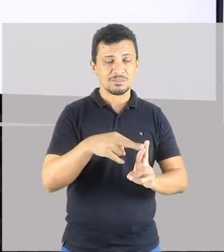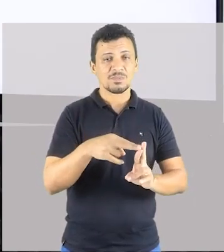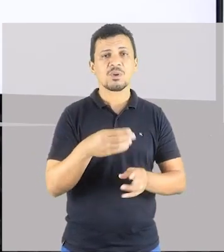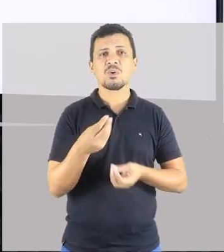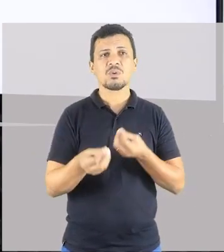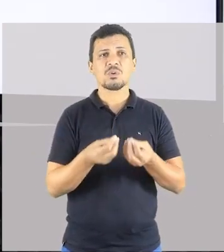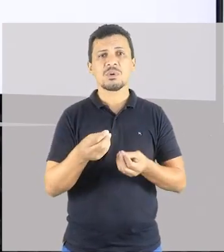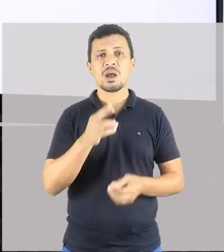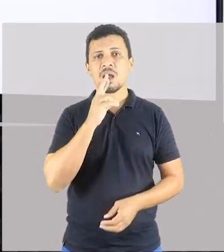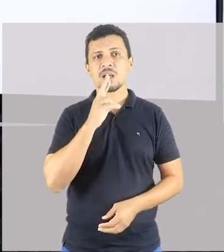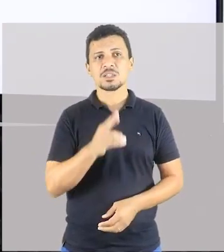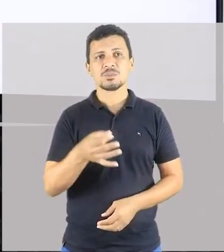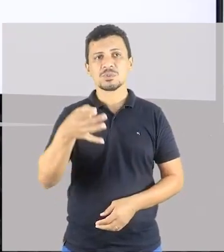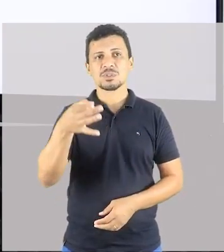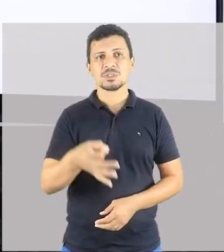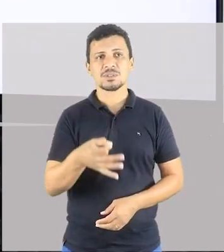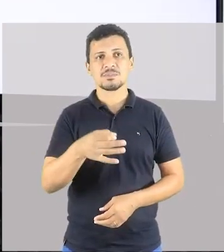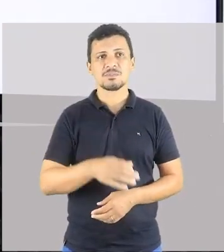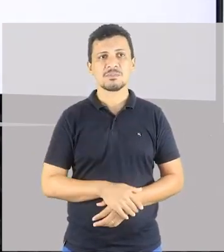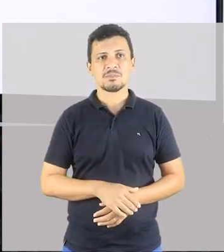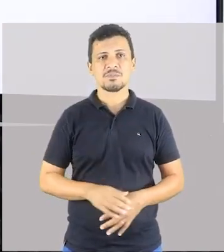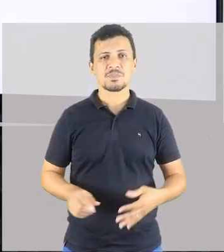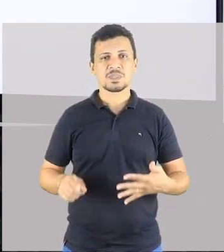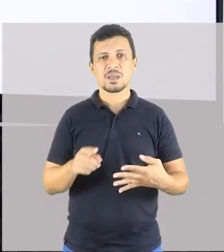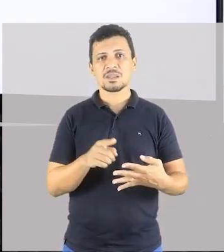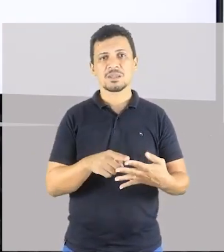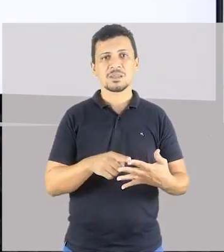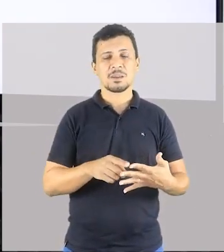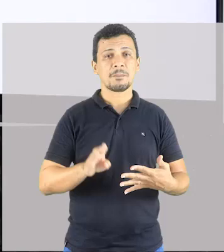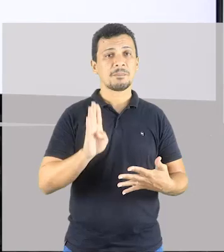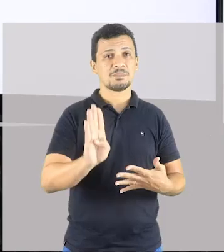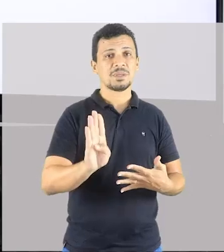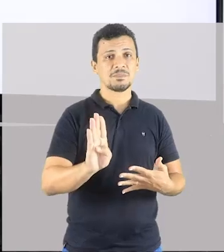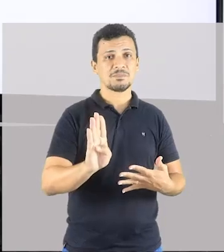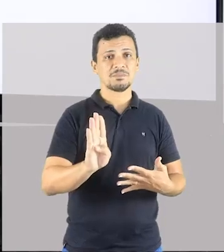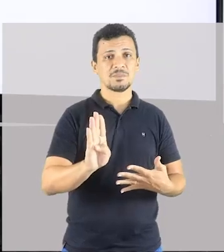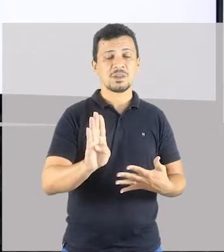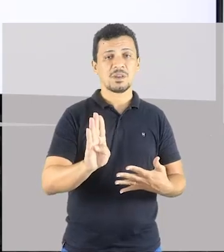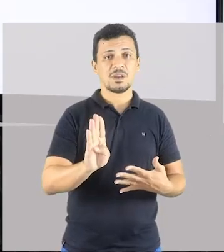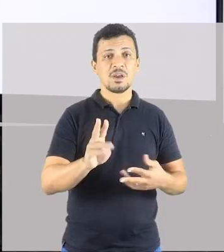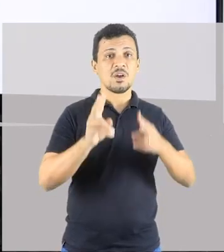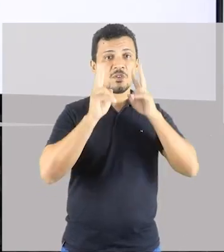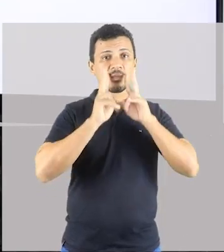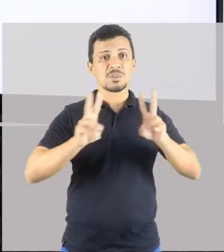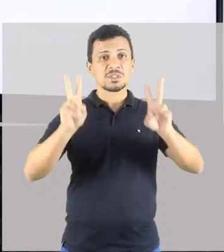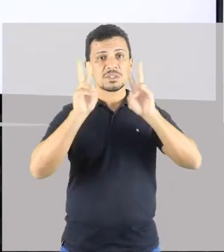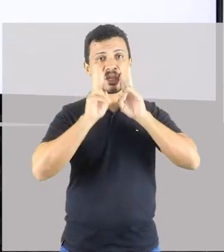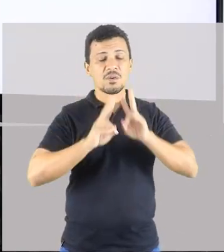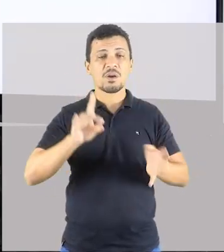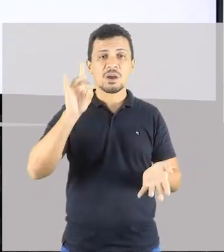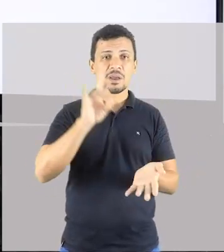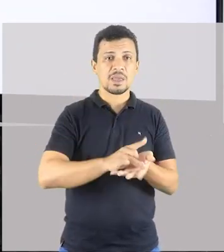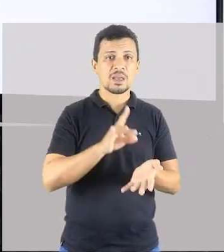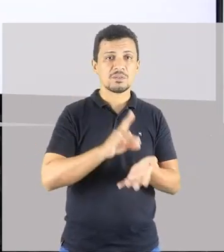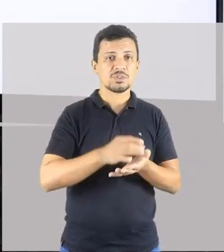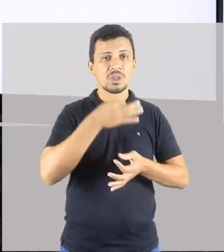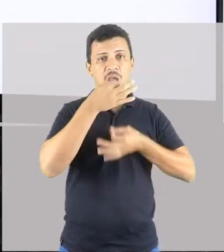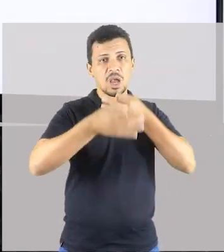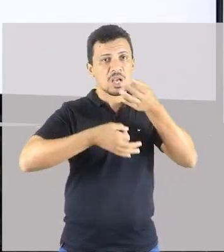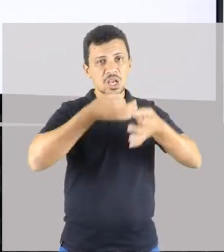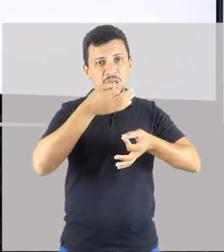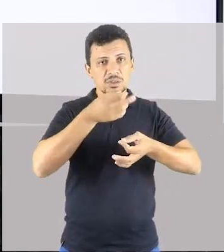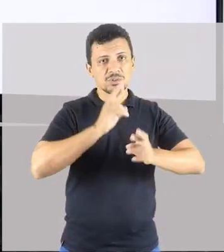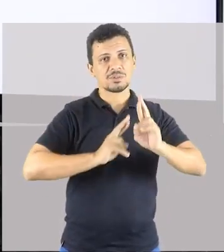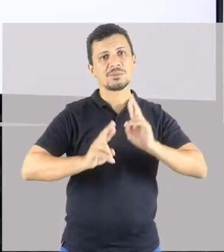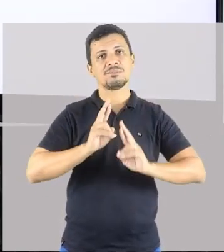a opção aqui seria a referência da letra B de Bola, quando ele coloca uma visão realista e crítica das relações, porque